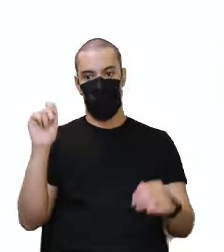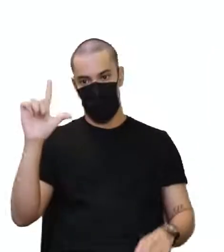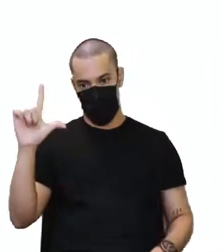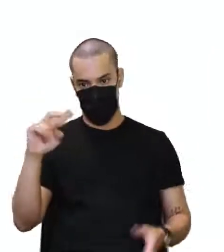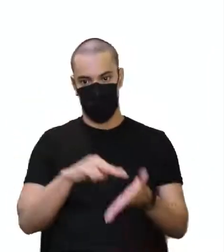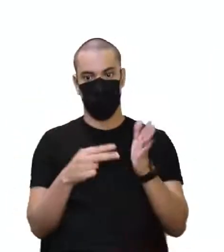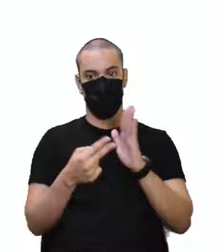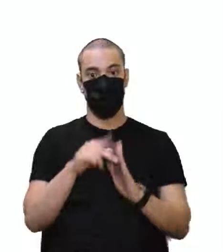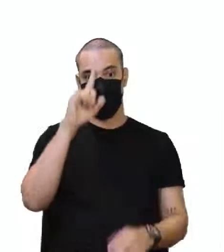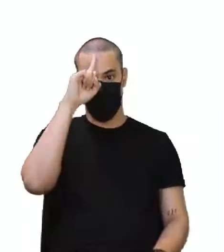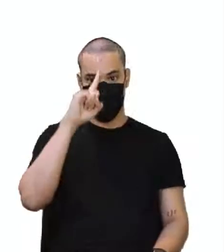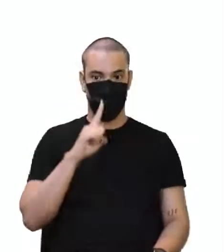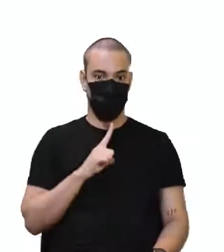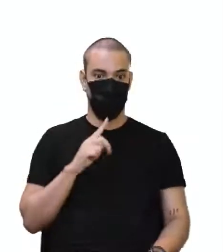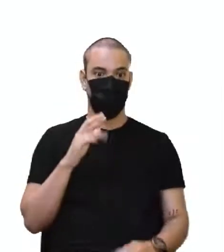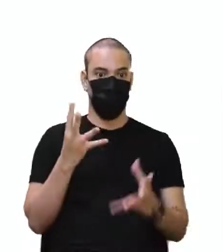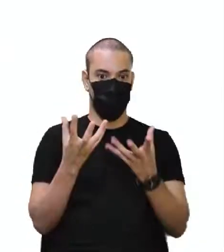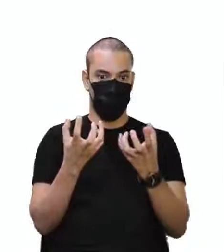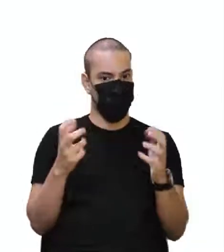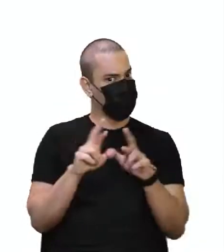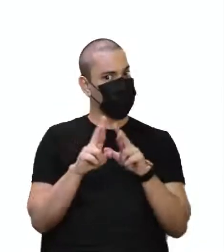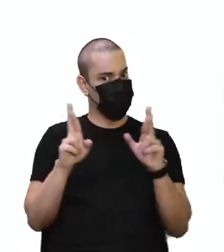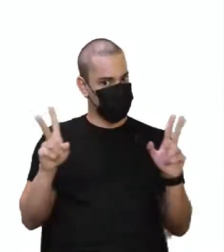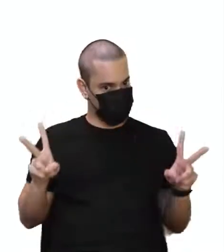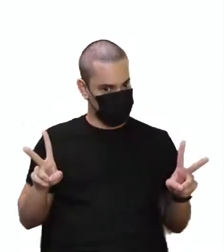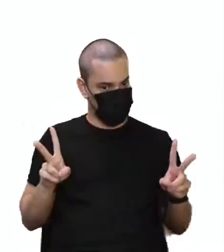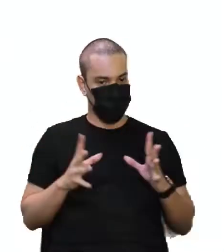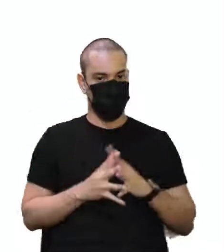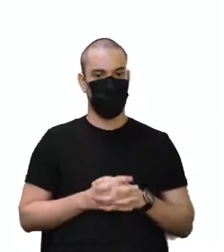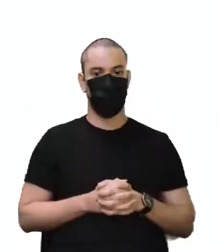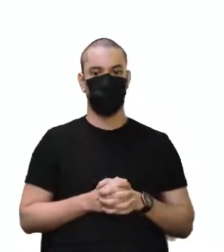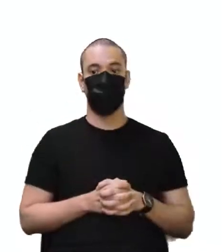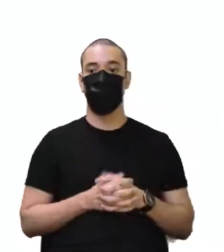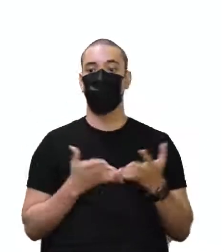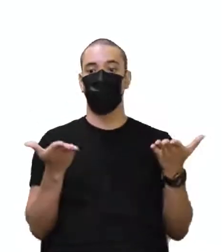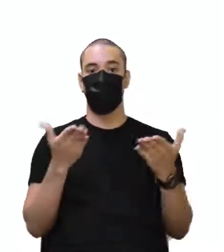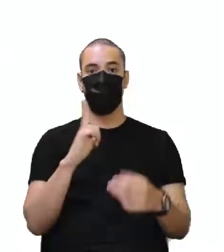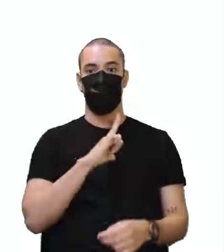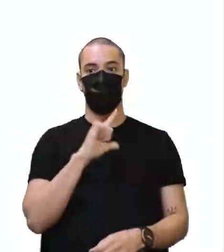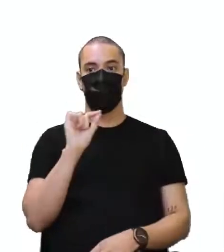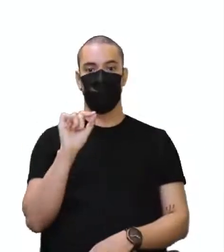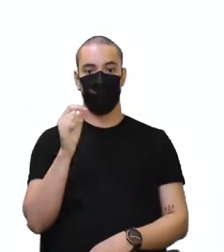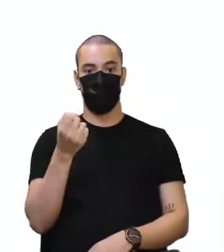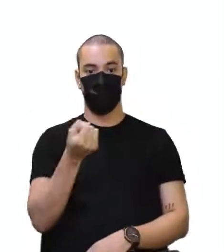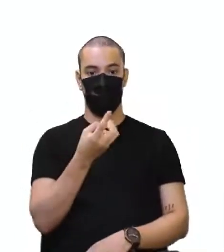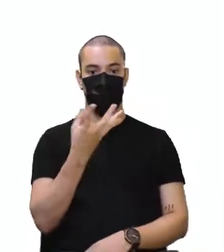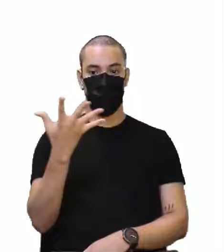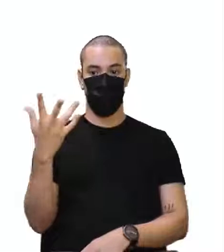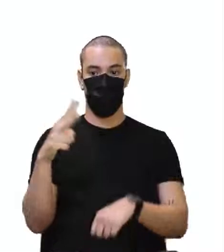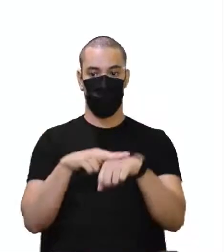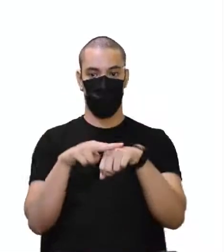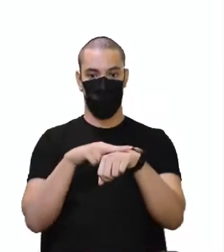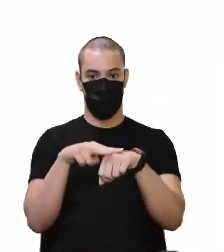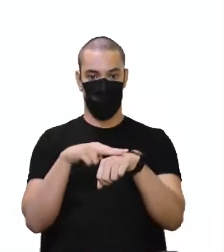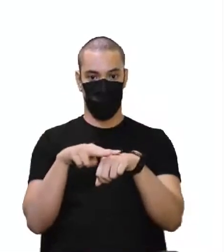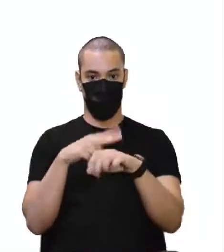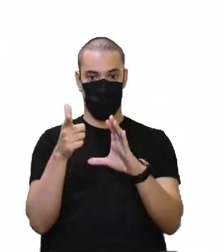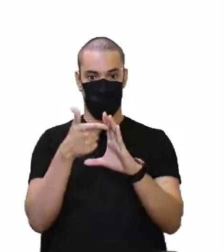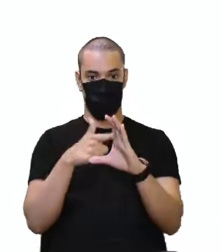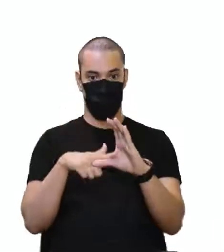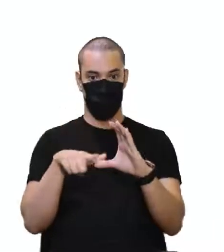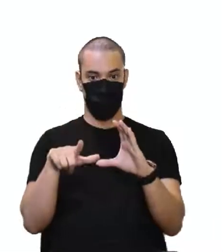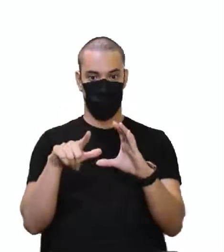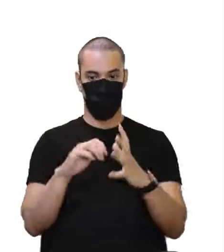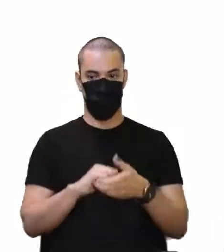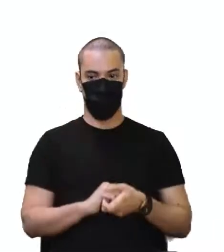rugosa. Tá vendo que tá ficando diferente, né? E aí, eu tenho agora quantas verdes lisas?